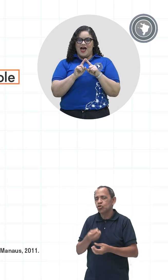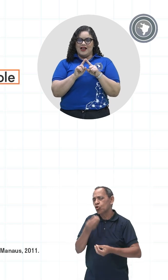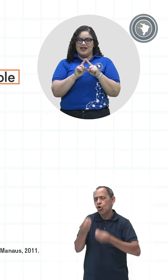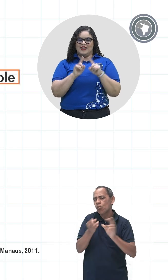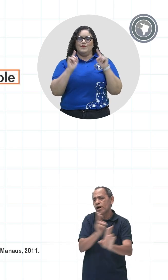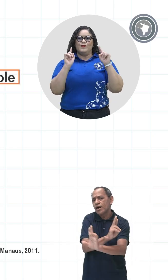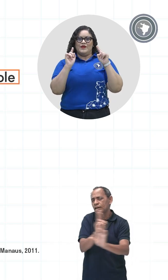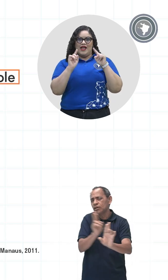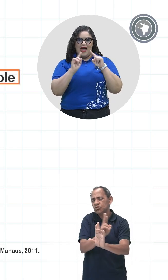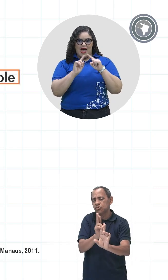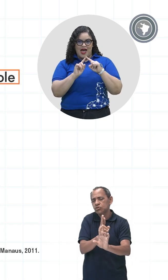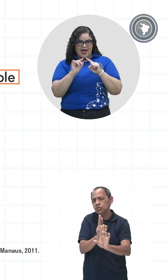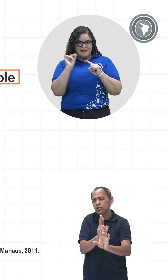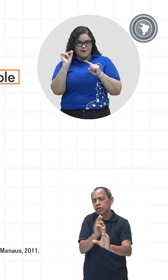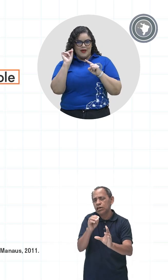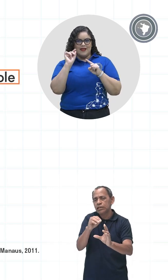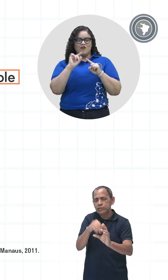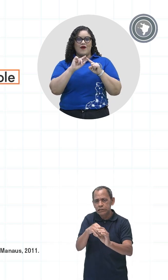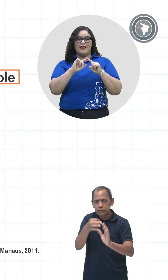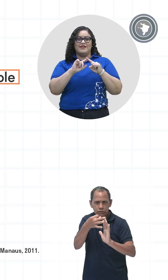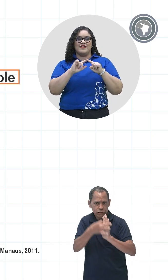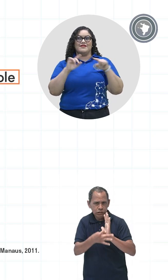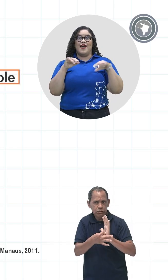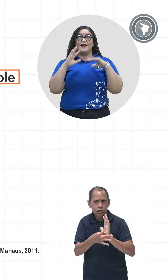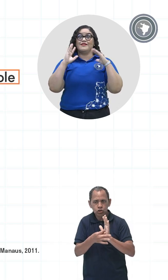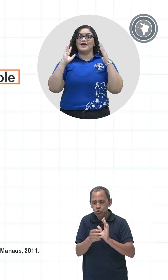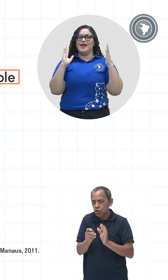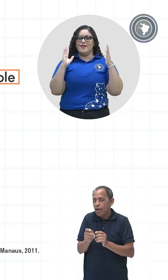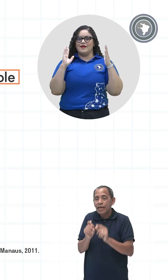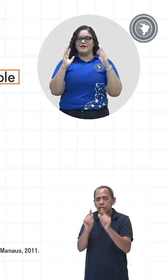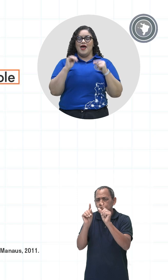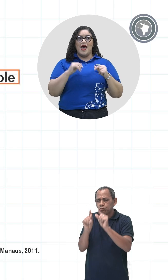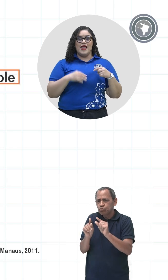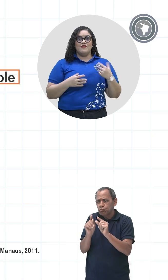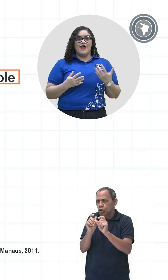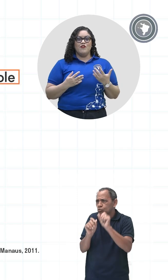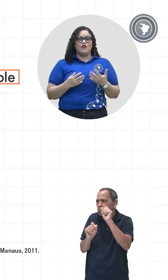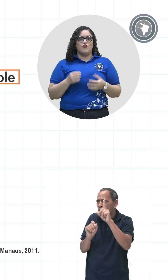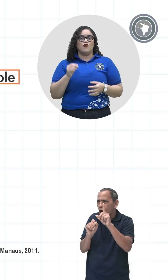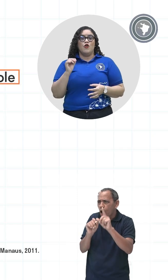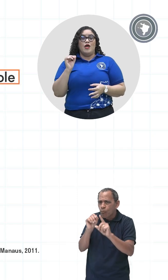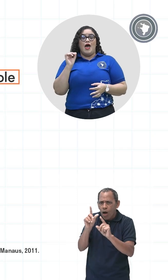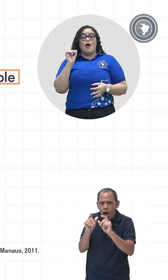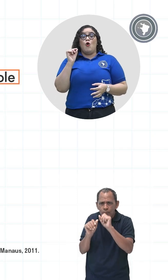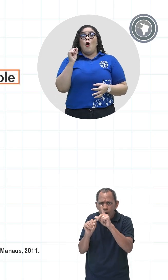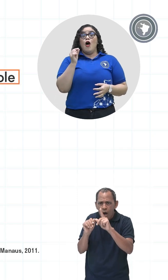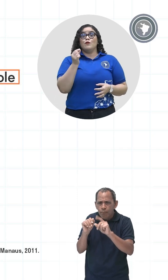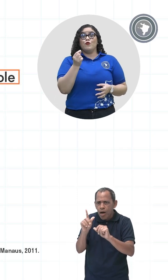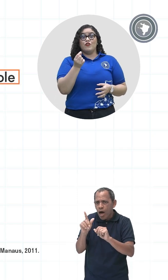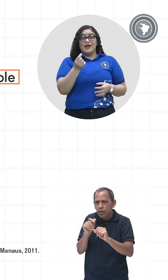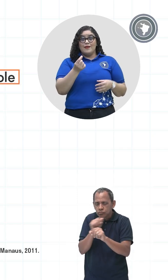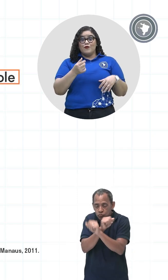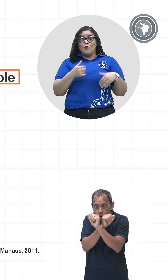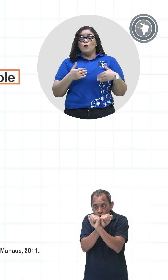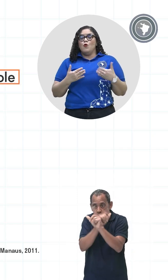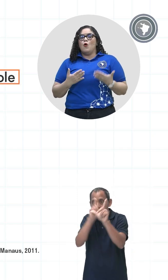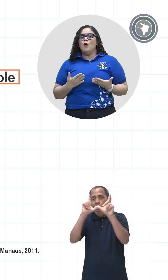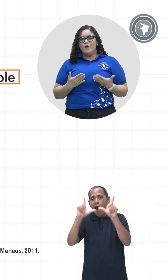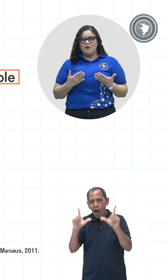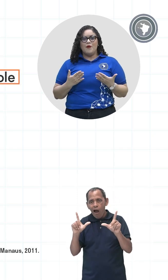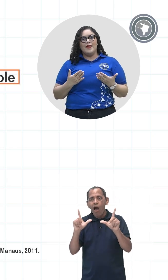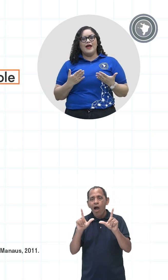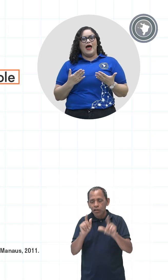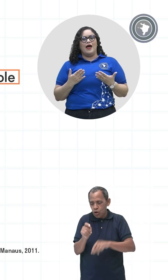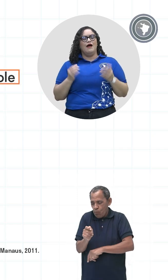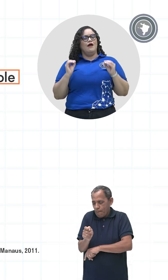associa ali essas pequenas faíscas a estrelas, aí ele vai e diz: acordo estrelas com um